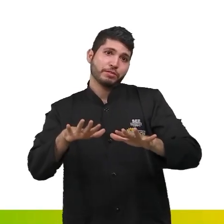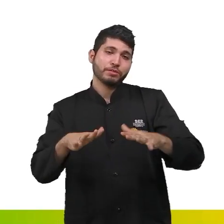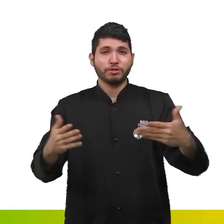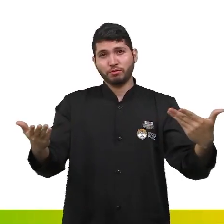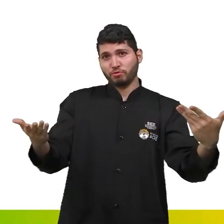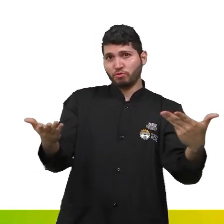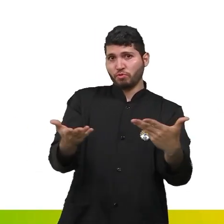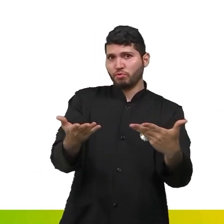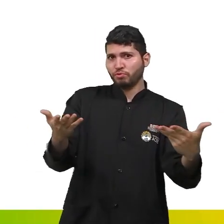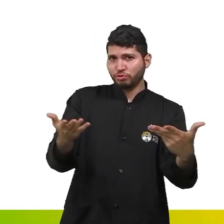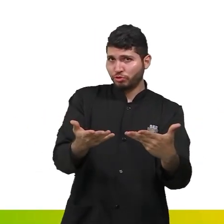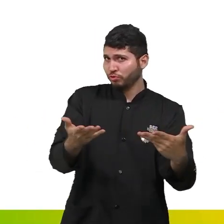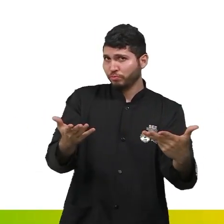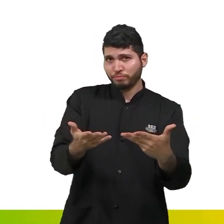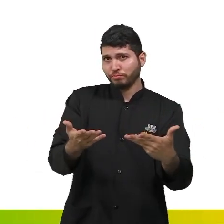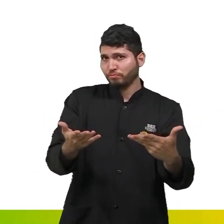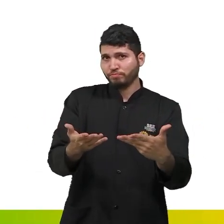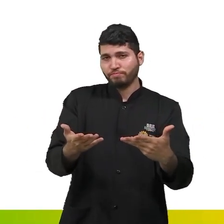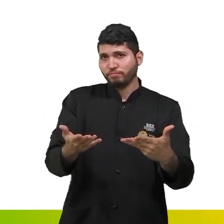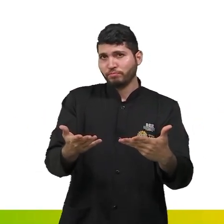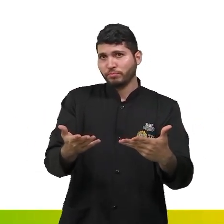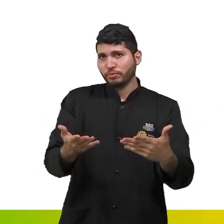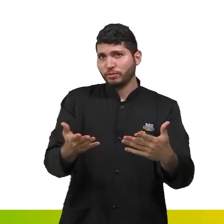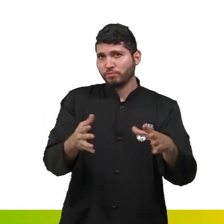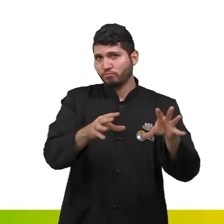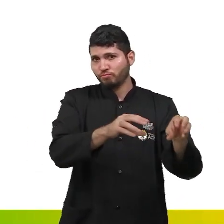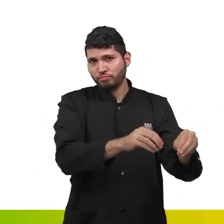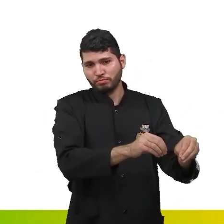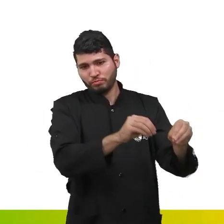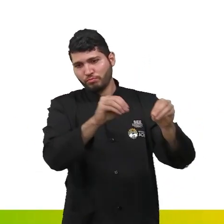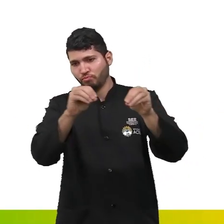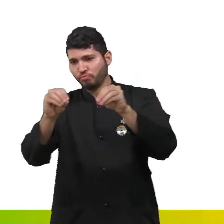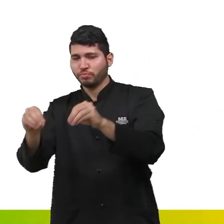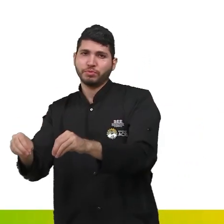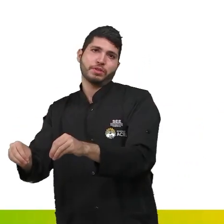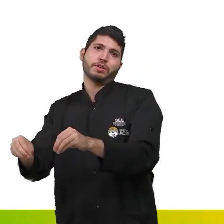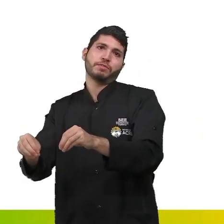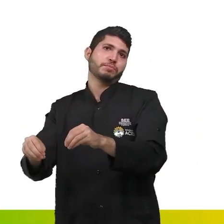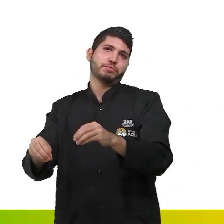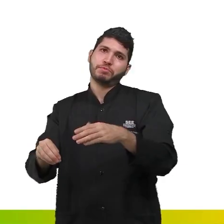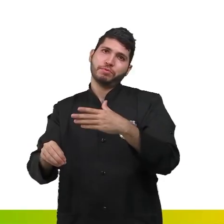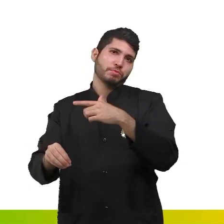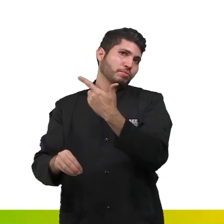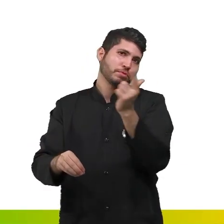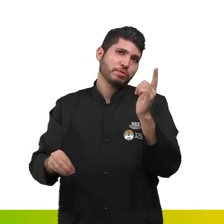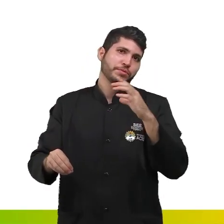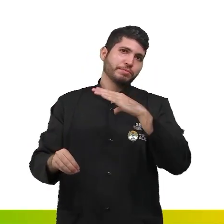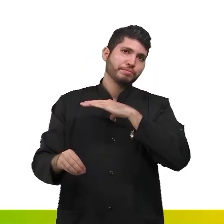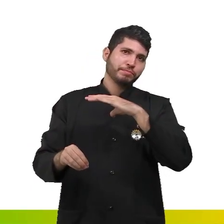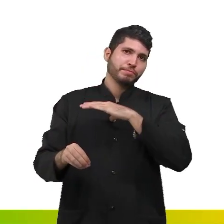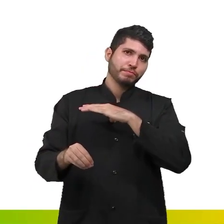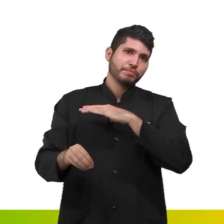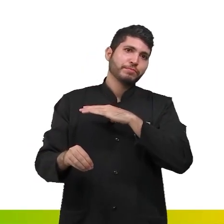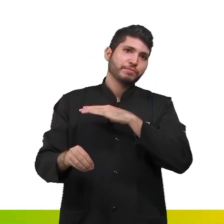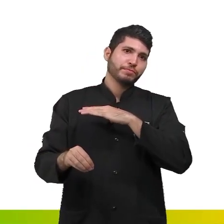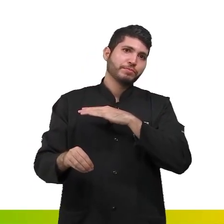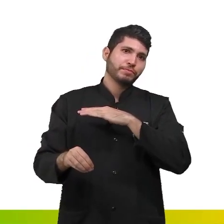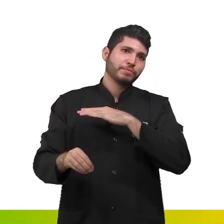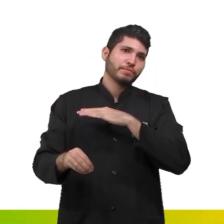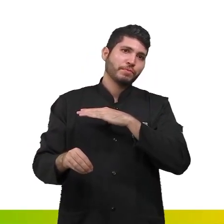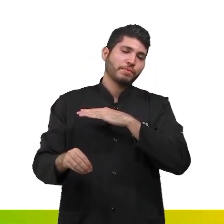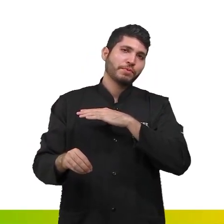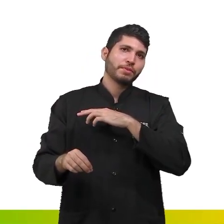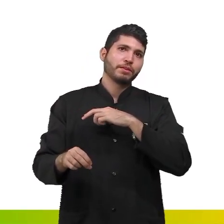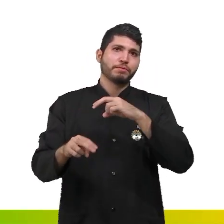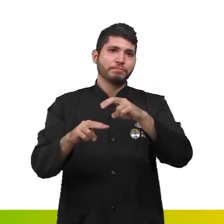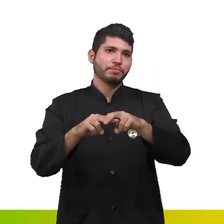Marga não vivam mais na mesma cidade. Elas podem viver em cidades diferentes, cidades distintas. Então, por isso que essa ação é